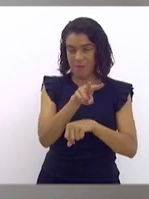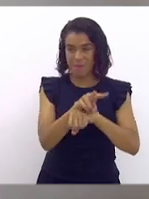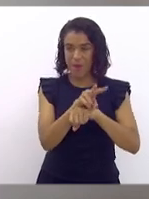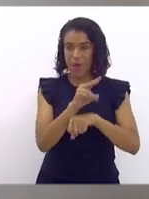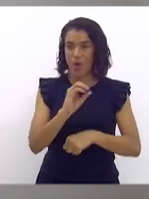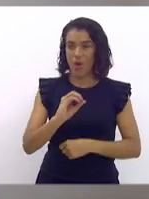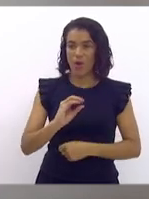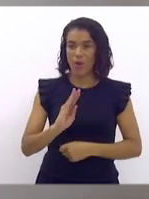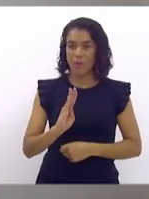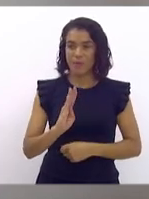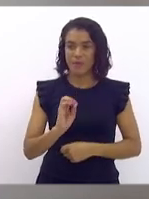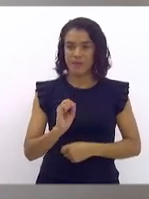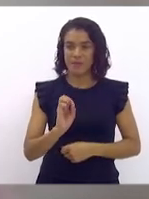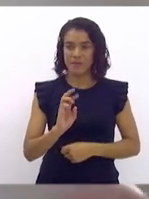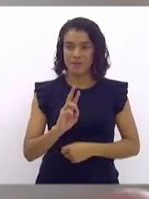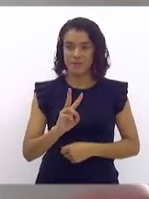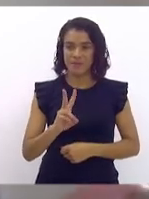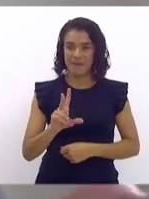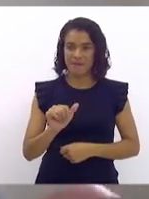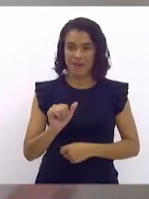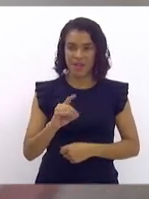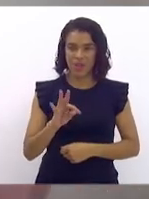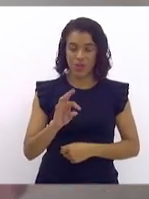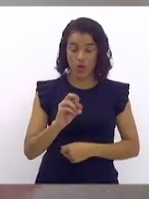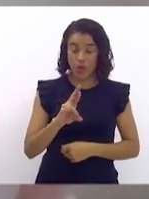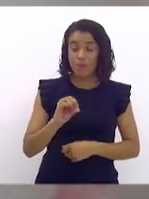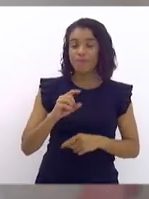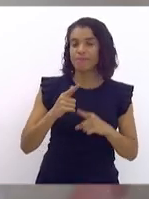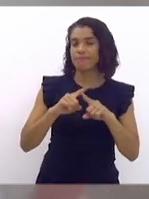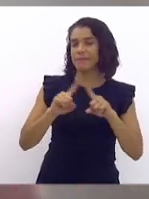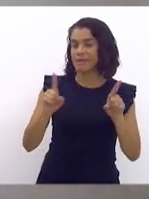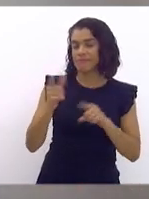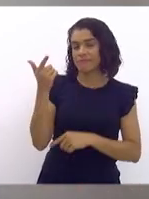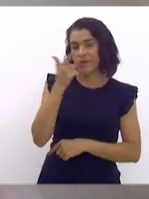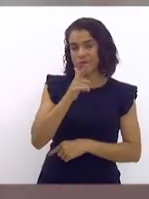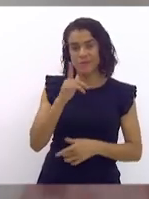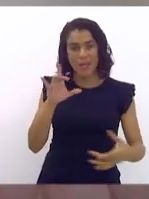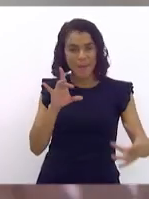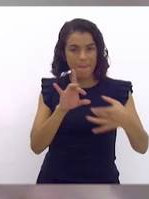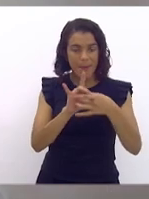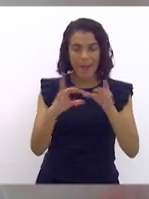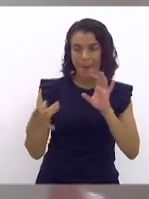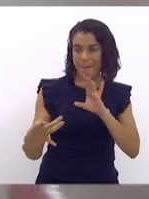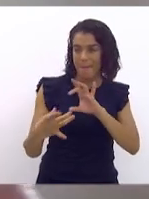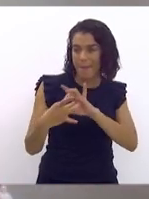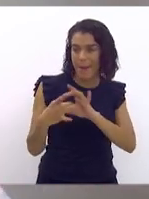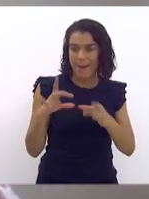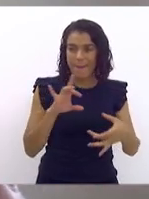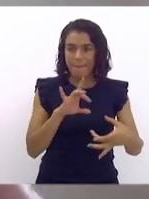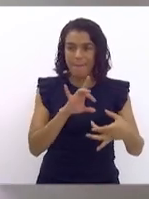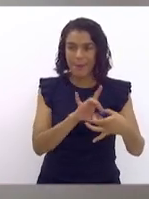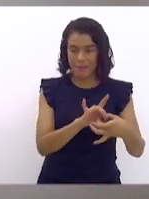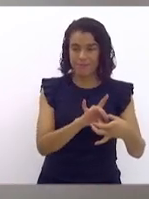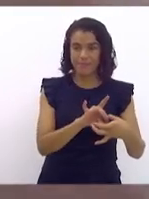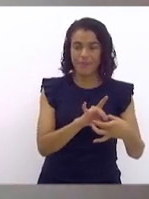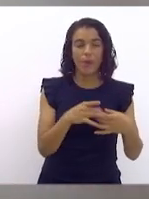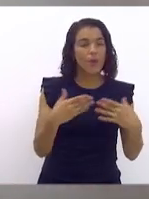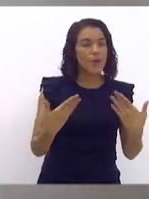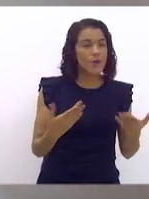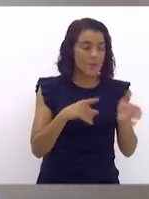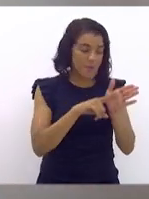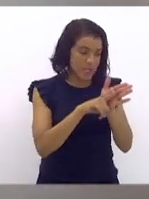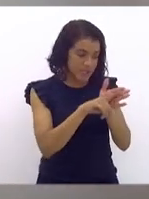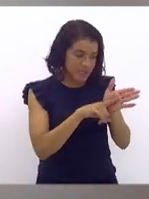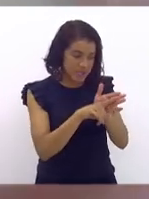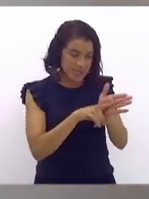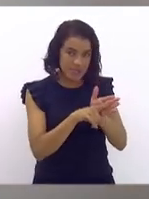gente não recebe recursos, né, como órgão, mas a gente consegue fazer pontes, né? Então, criar pontes entre quem faz pesquisa e entre